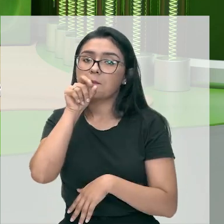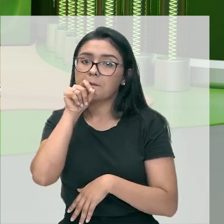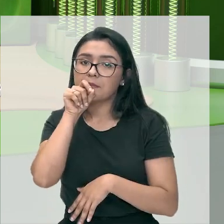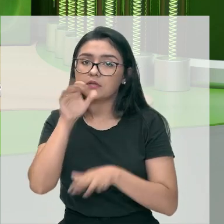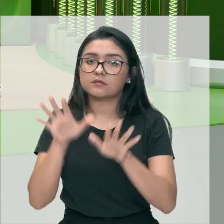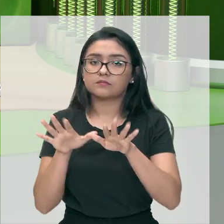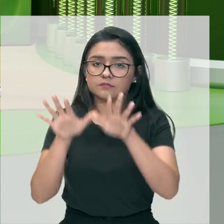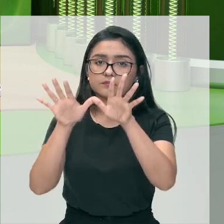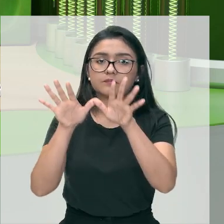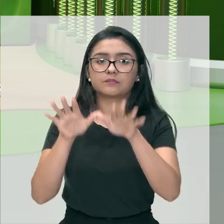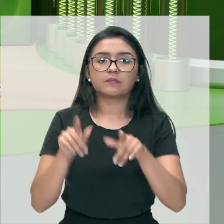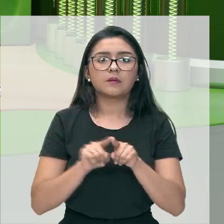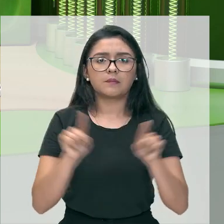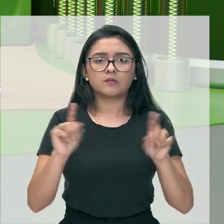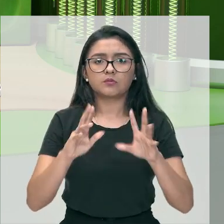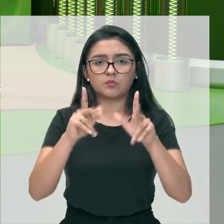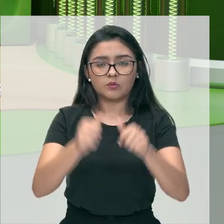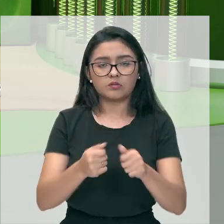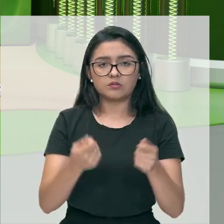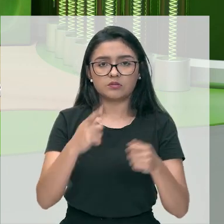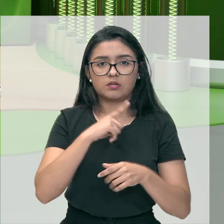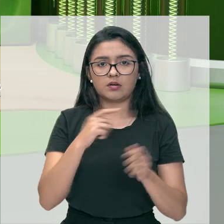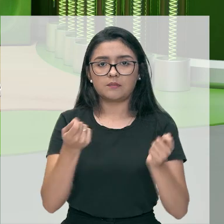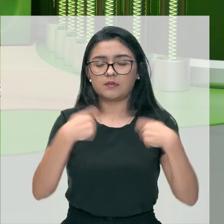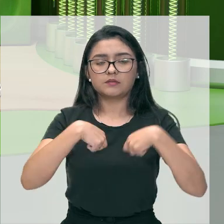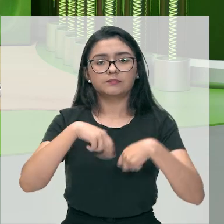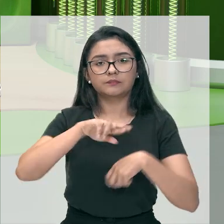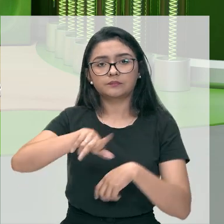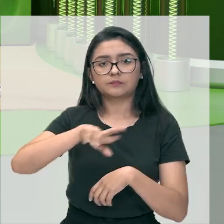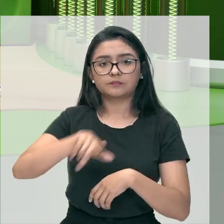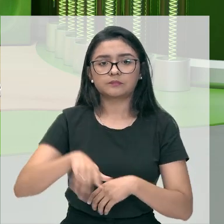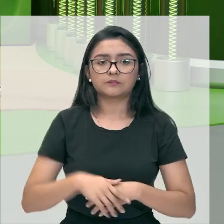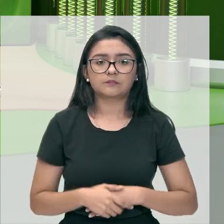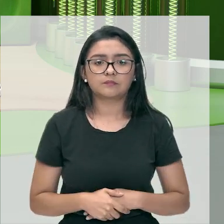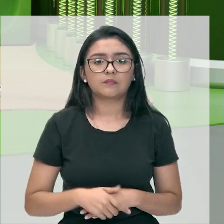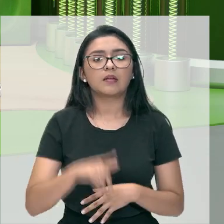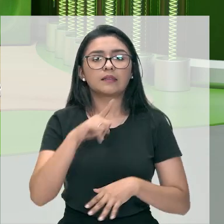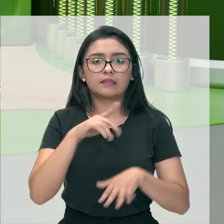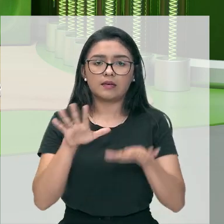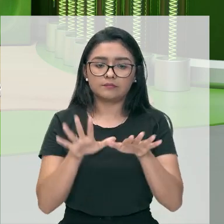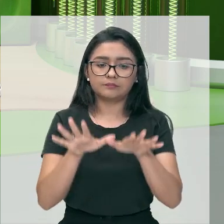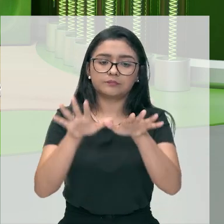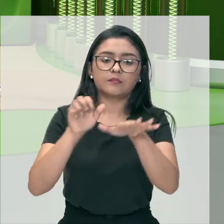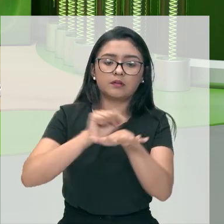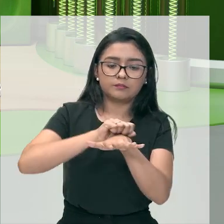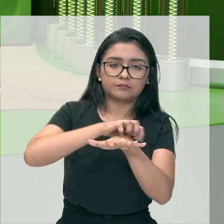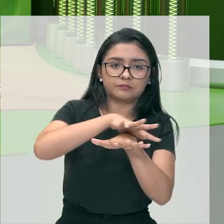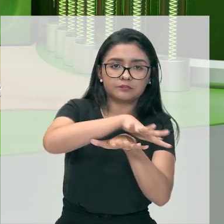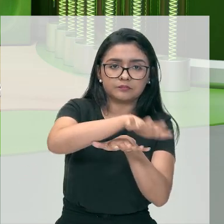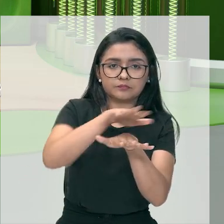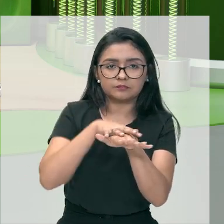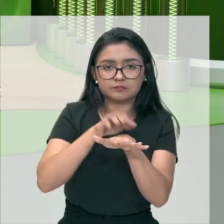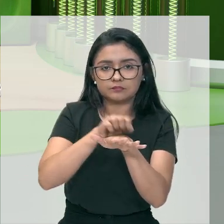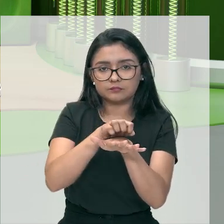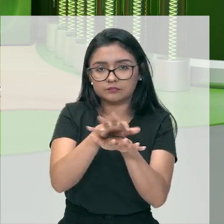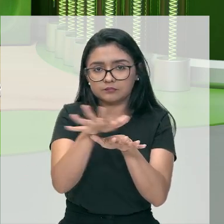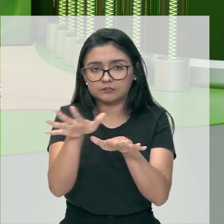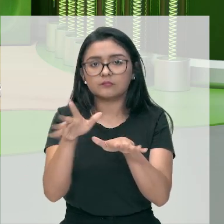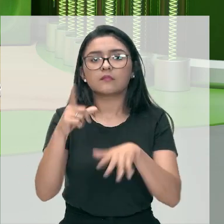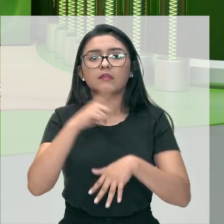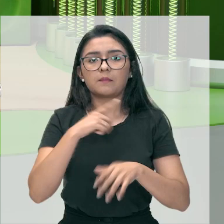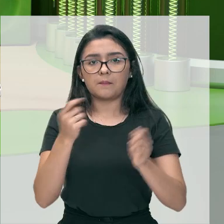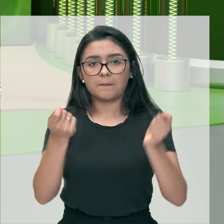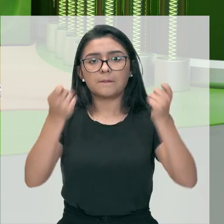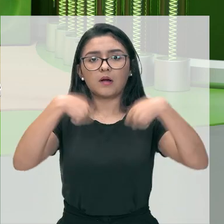As outras que nem todas têm essa capacidade. Então, essas que têm aí vão ter a asa, né, coberta por penas, têm essa